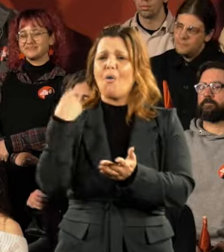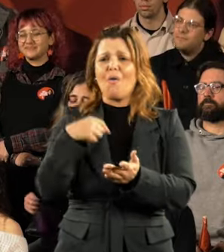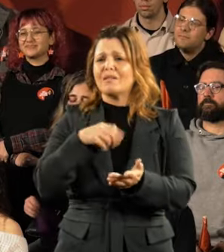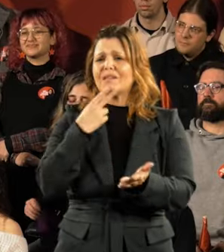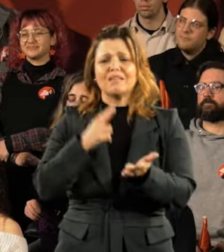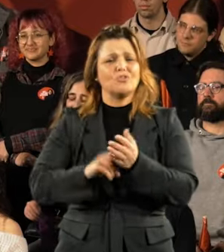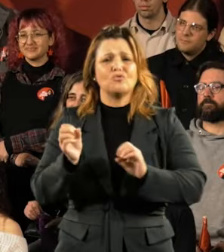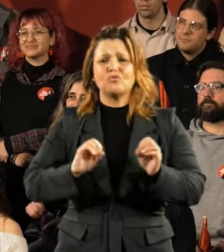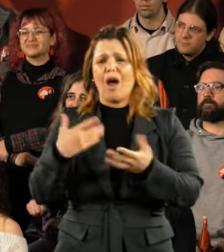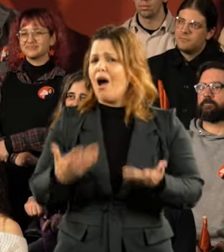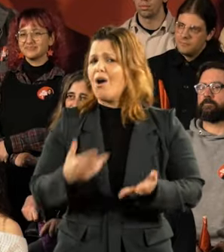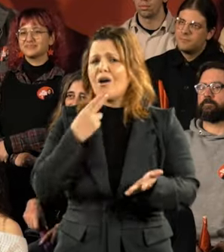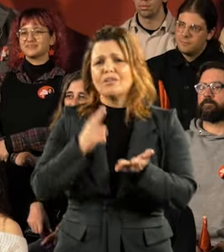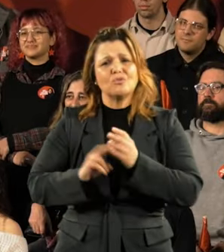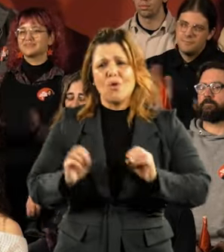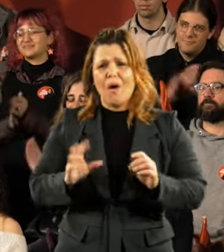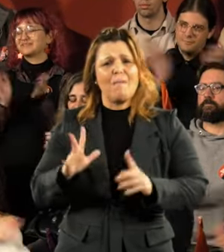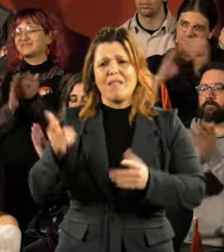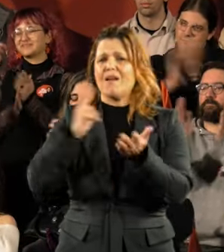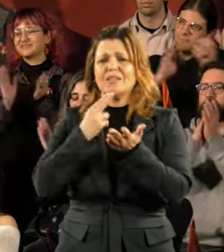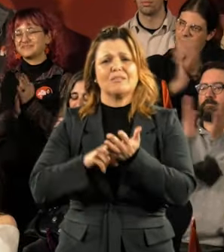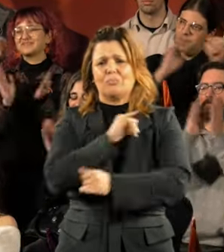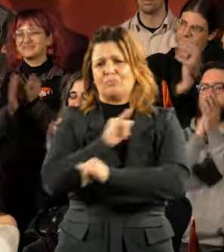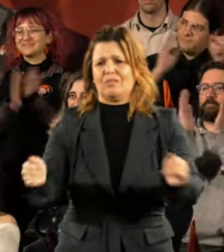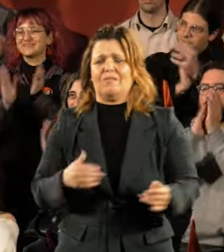têm razão hoje e não vão ter razão